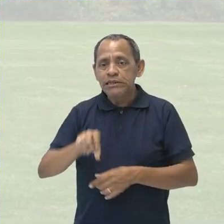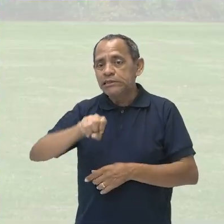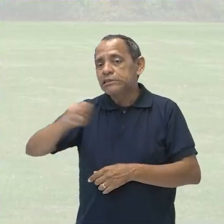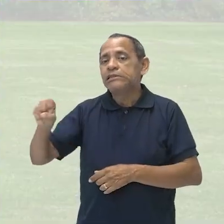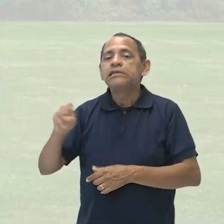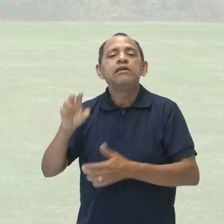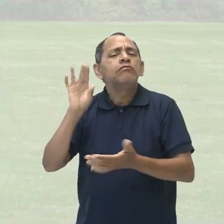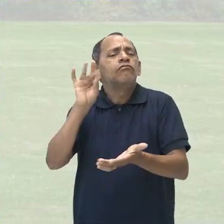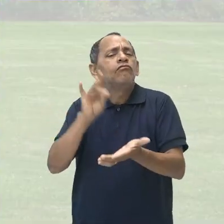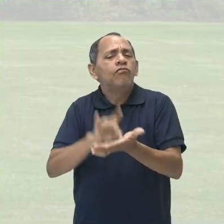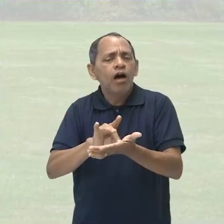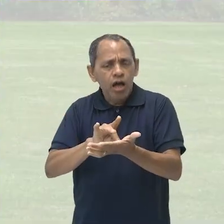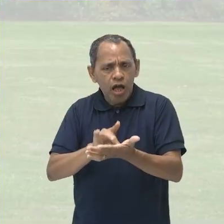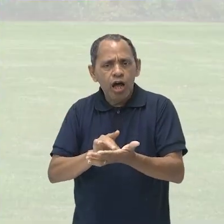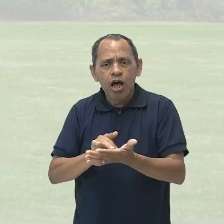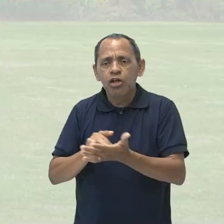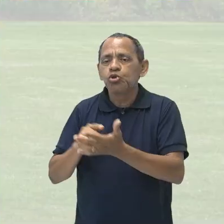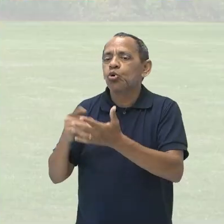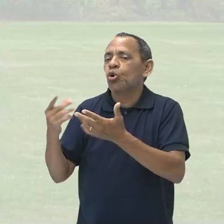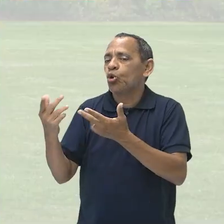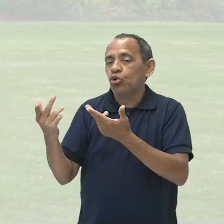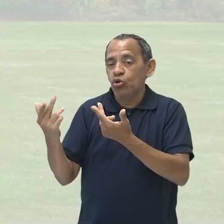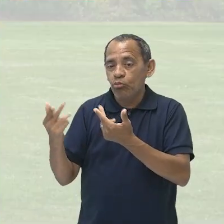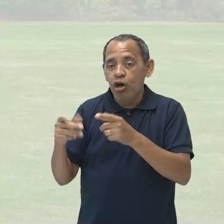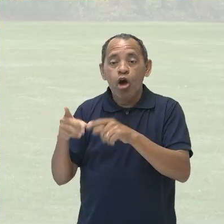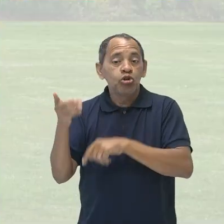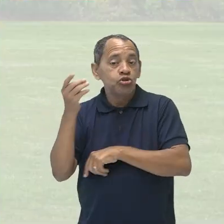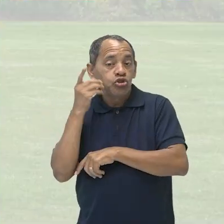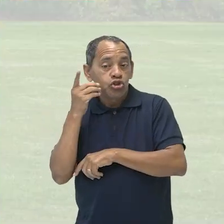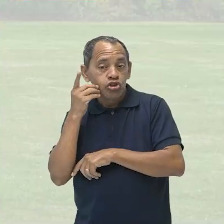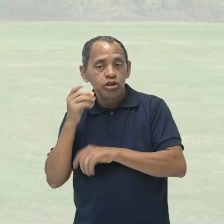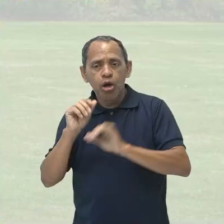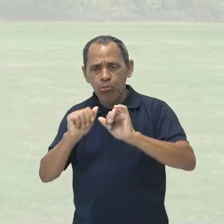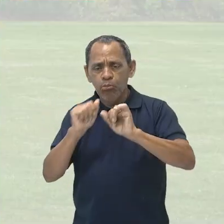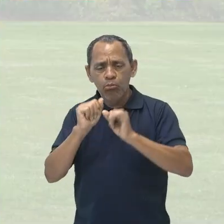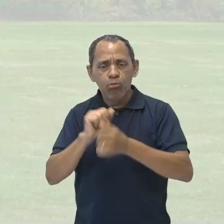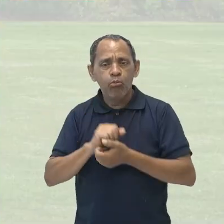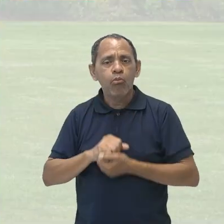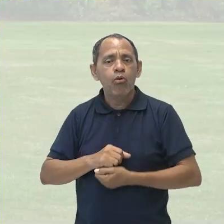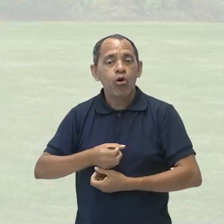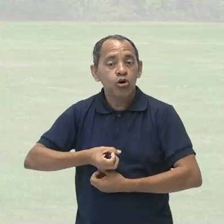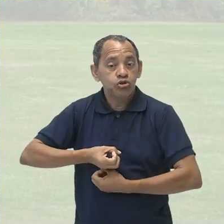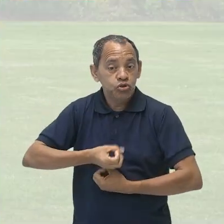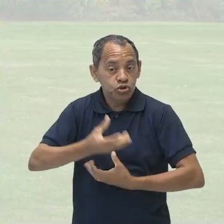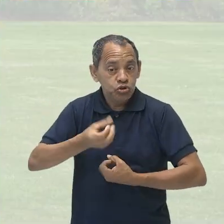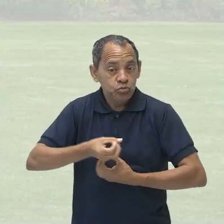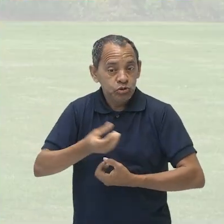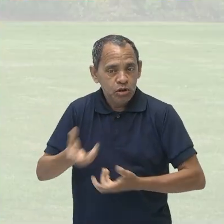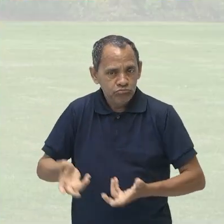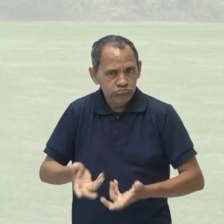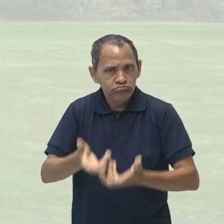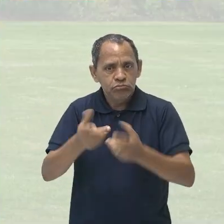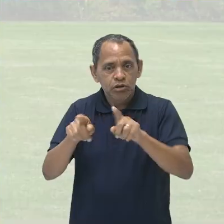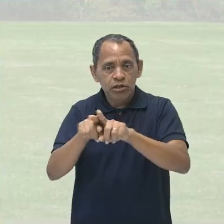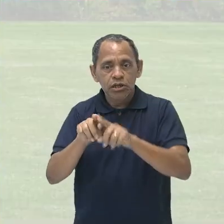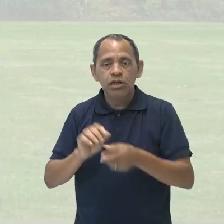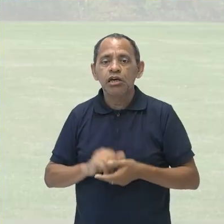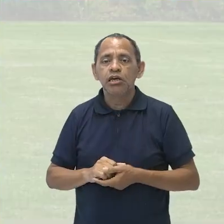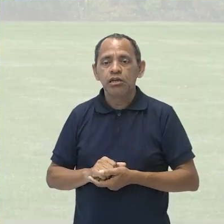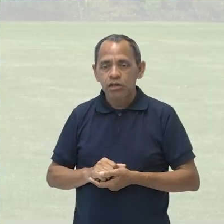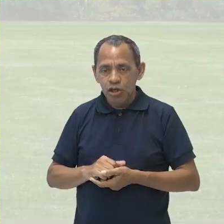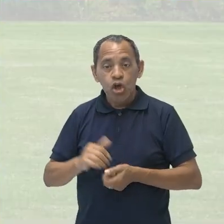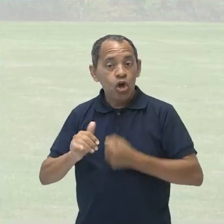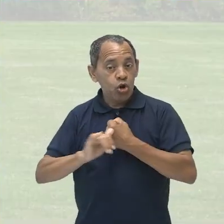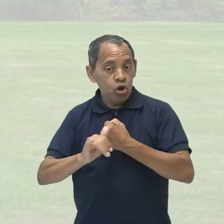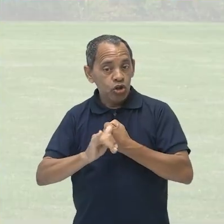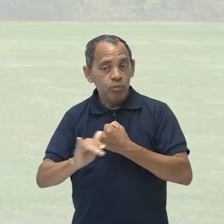que é cotidiano, pode inspirar crônicas, pode ser ponto de observação